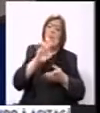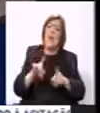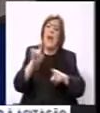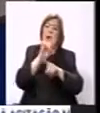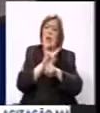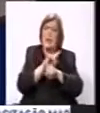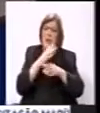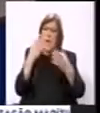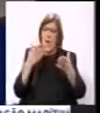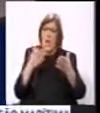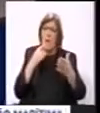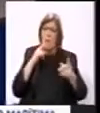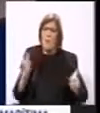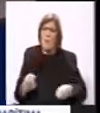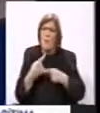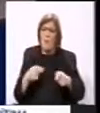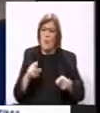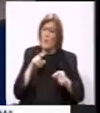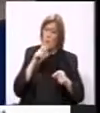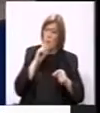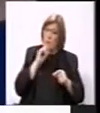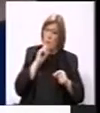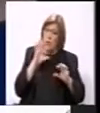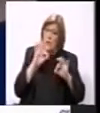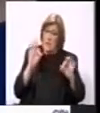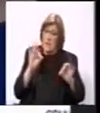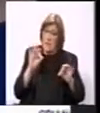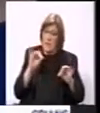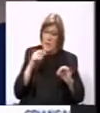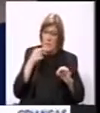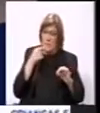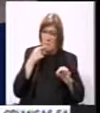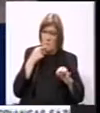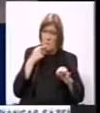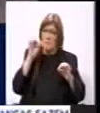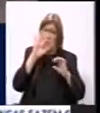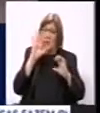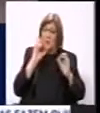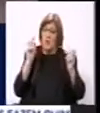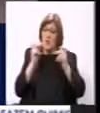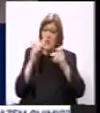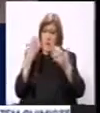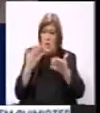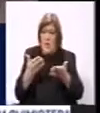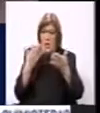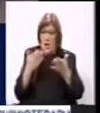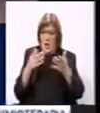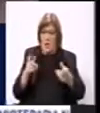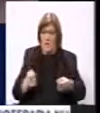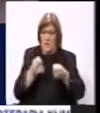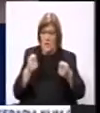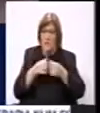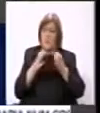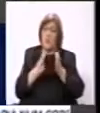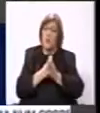este paradigma também para a música será também significativos trata mais de uma questão a ser discutida nesta neste sistema todas